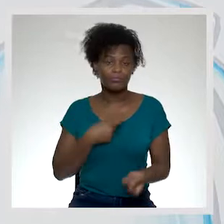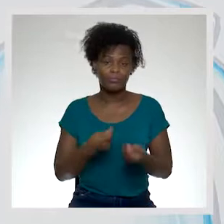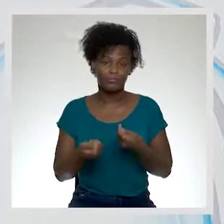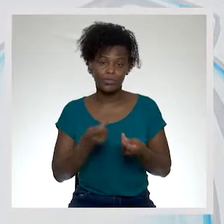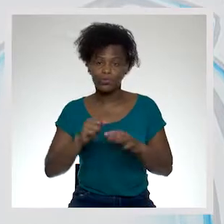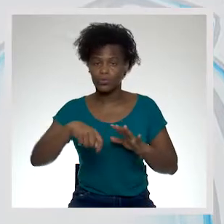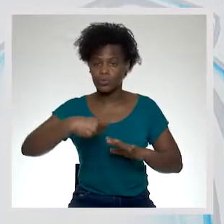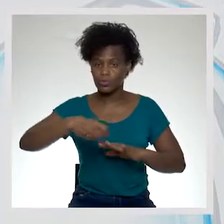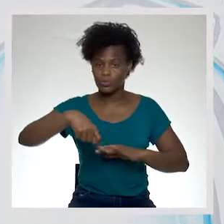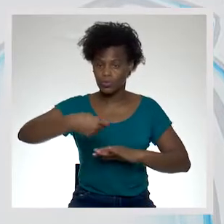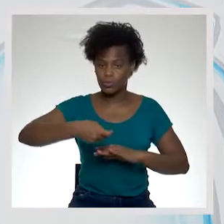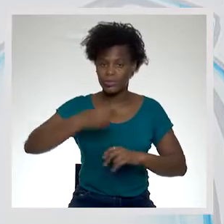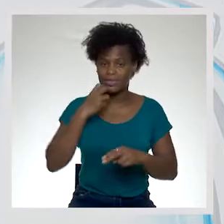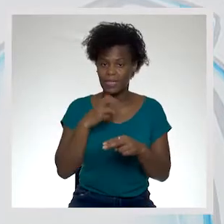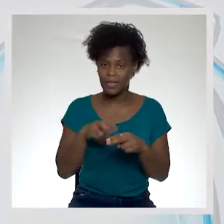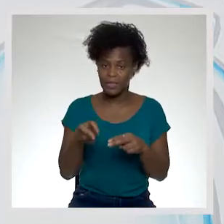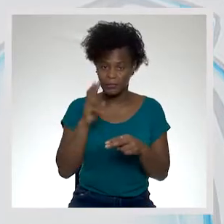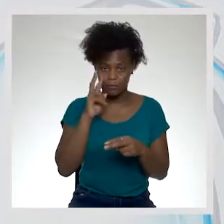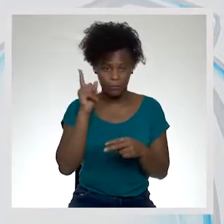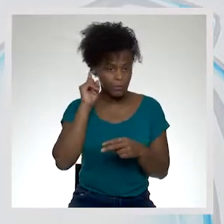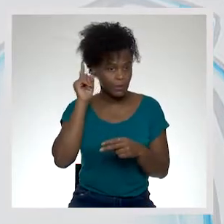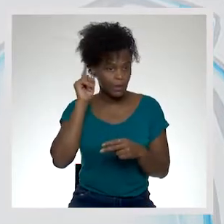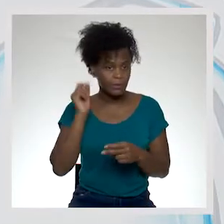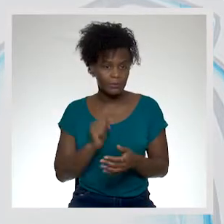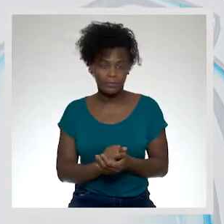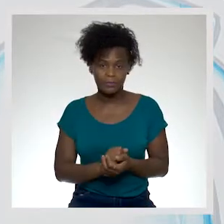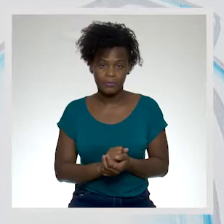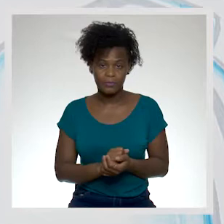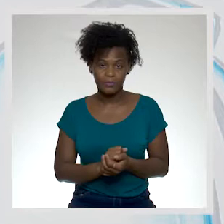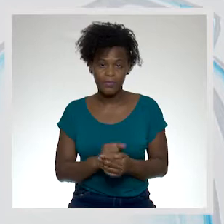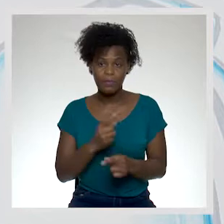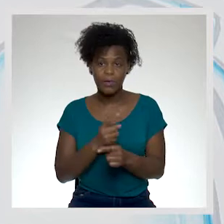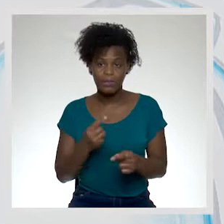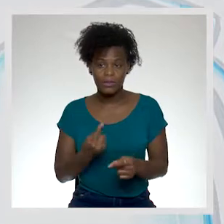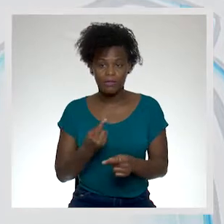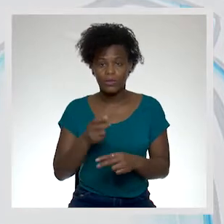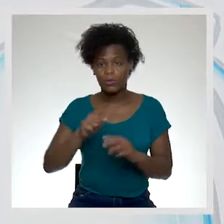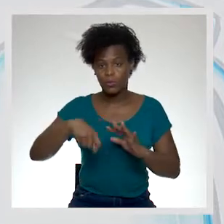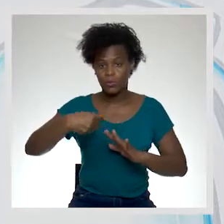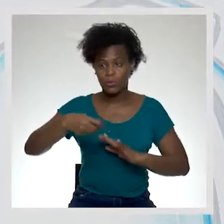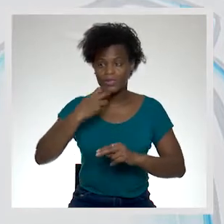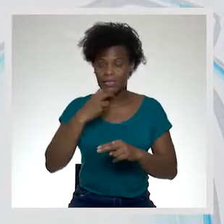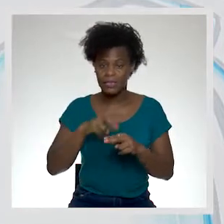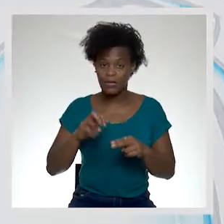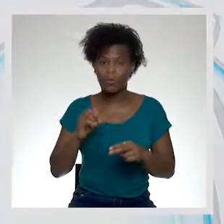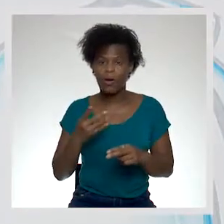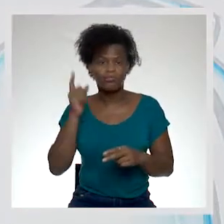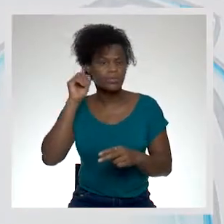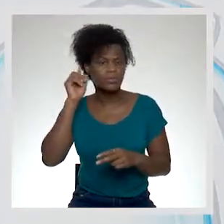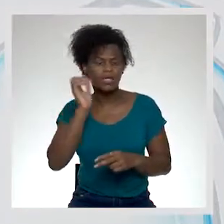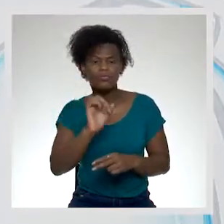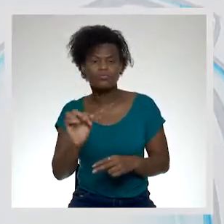dos recursos energéticos. Para que servem os recursos energéticos e qual é a sua